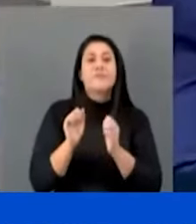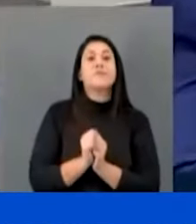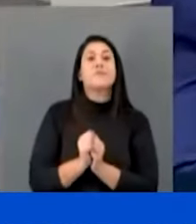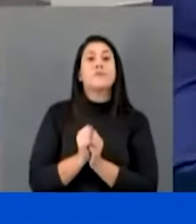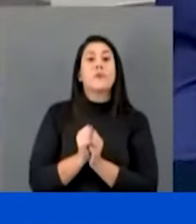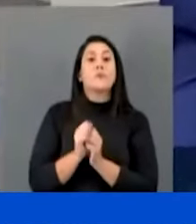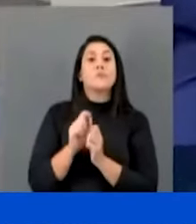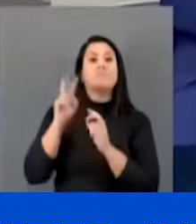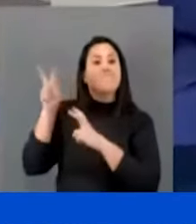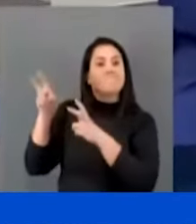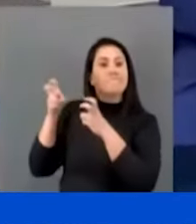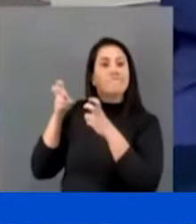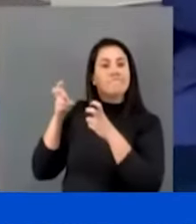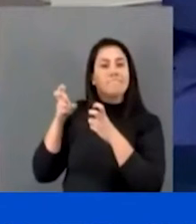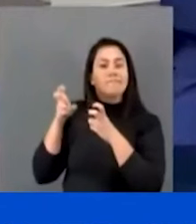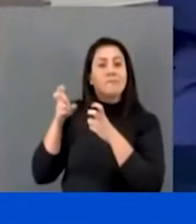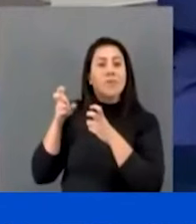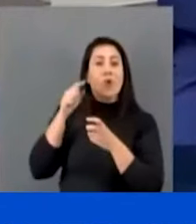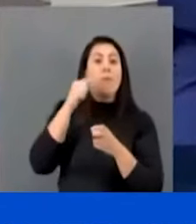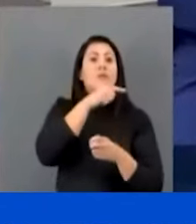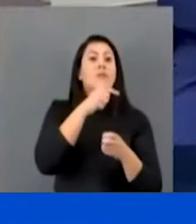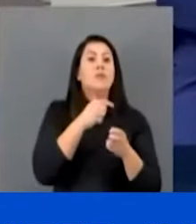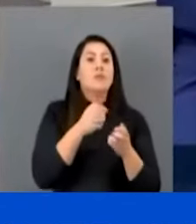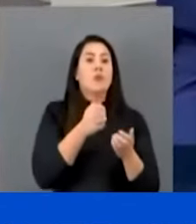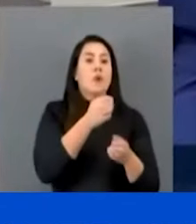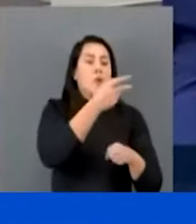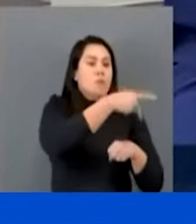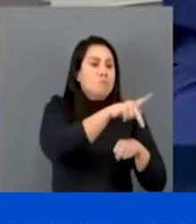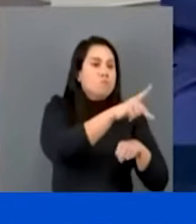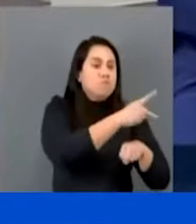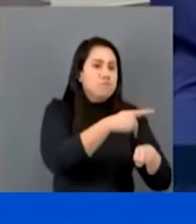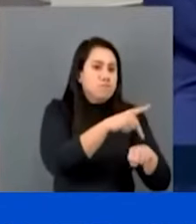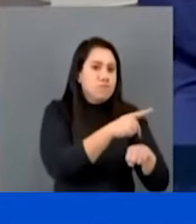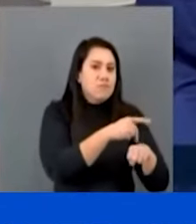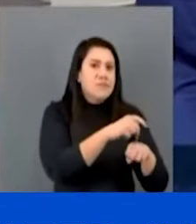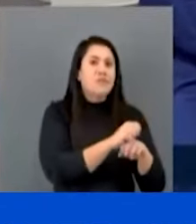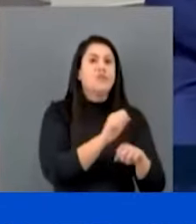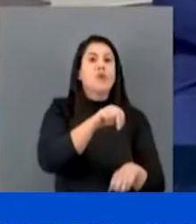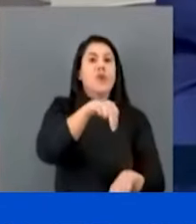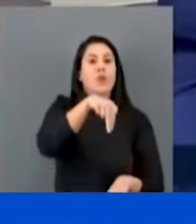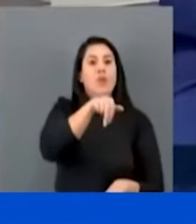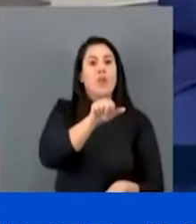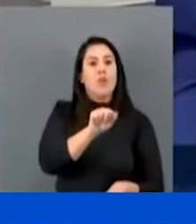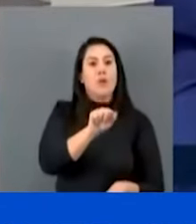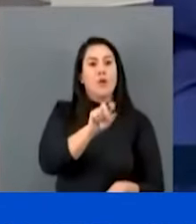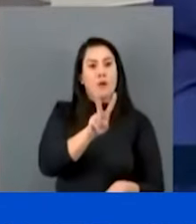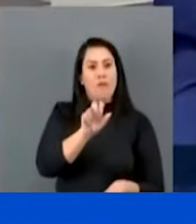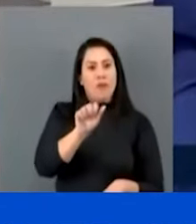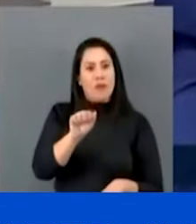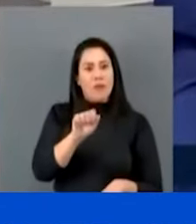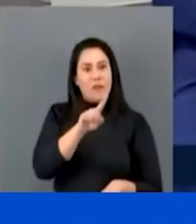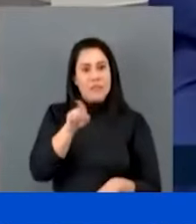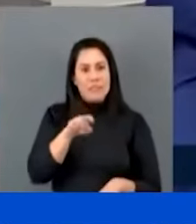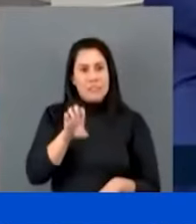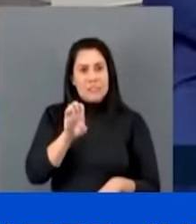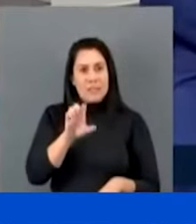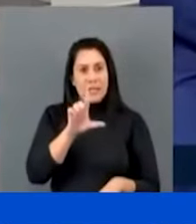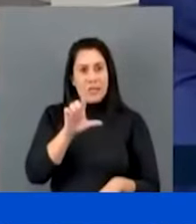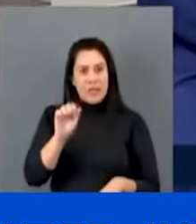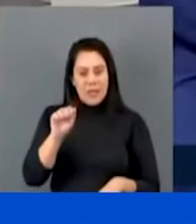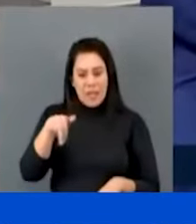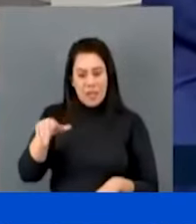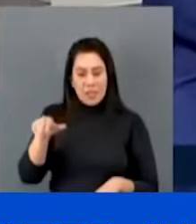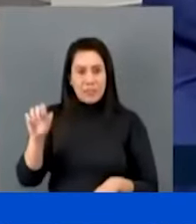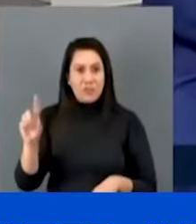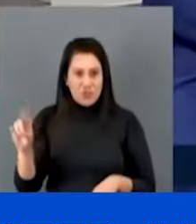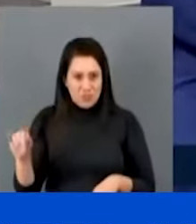seu principal sindicato, que é o Roberto Campos Neto. O sindicalista de plantão do rentismo é o Roberto Campos Neto. Então, na